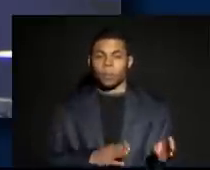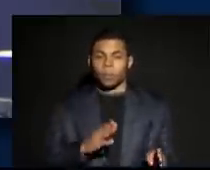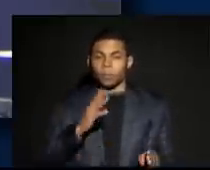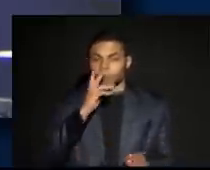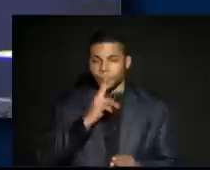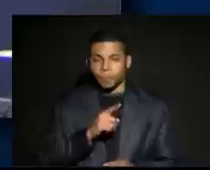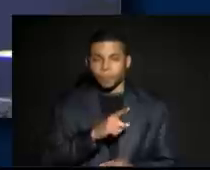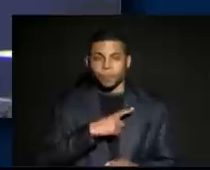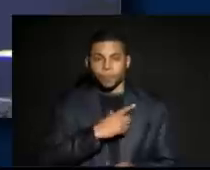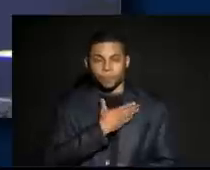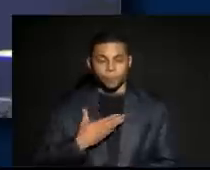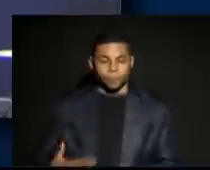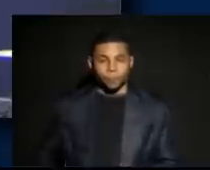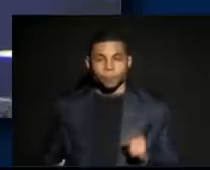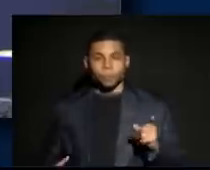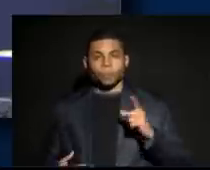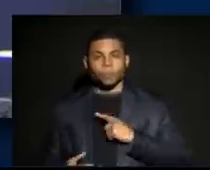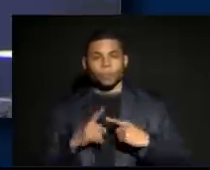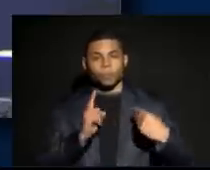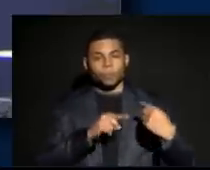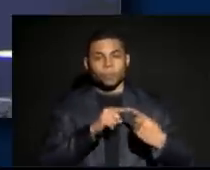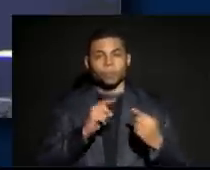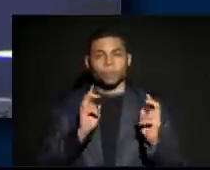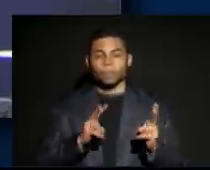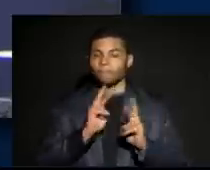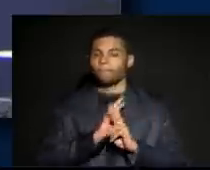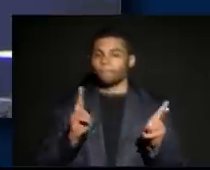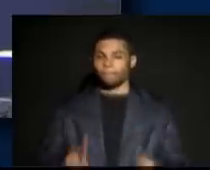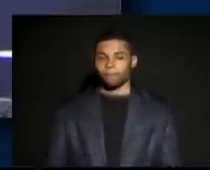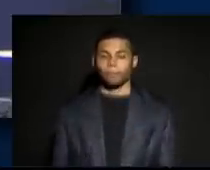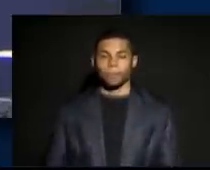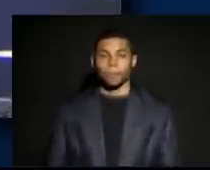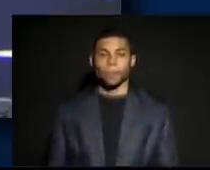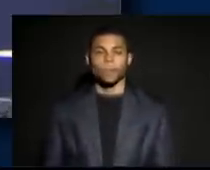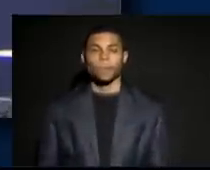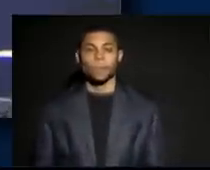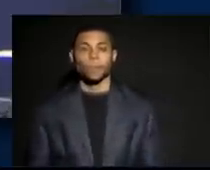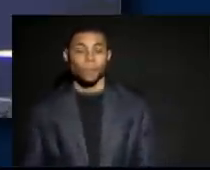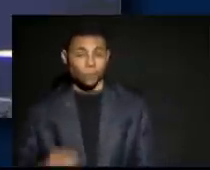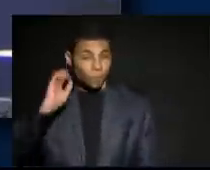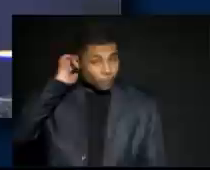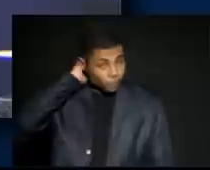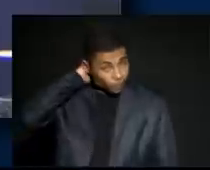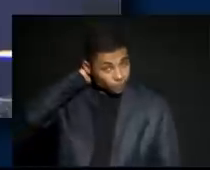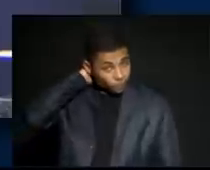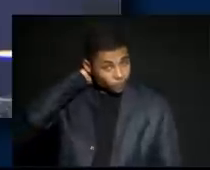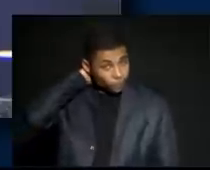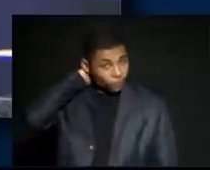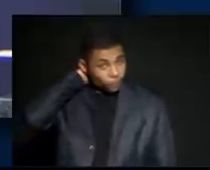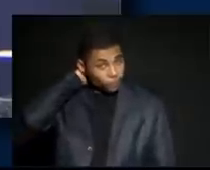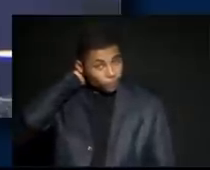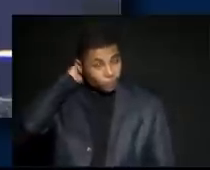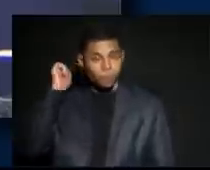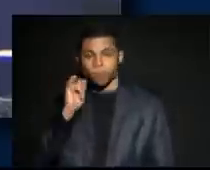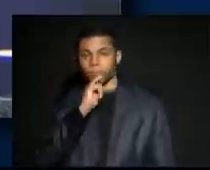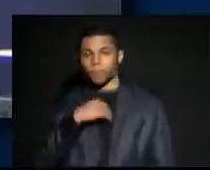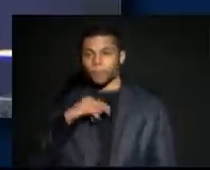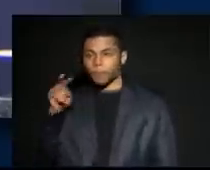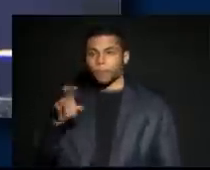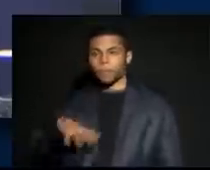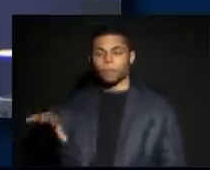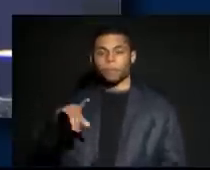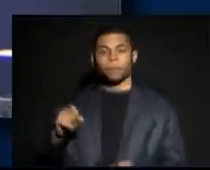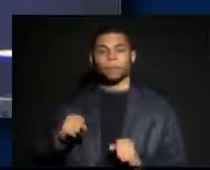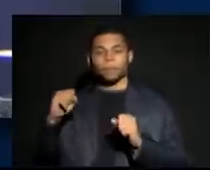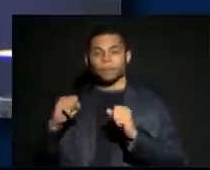lado eu acho que realmente ia se governo ele tem uma função objetivo diferente né E quando olho fazer um consultor imobiliário e me parece que